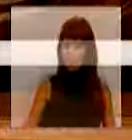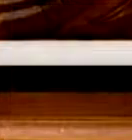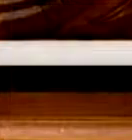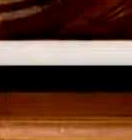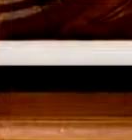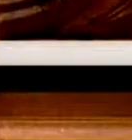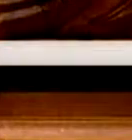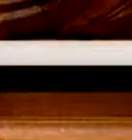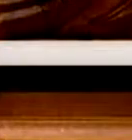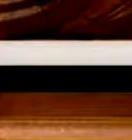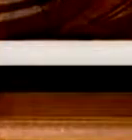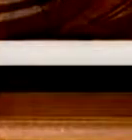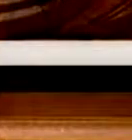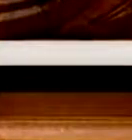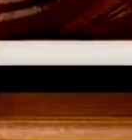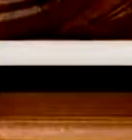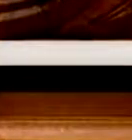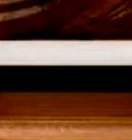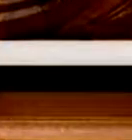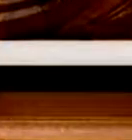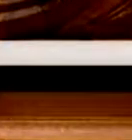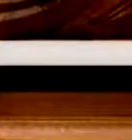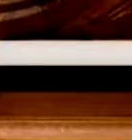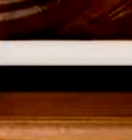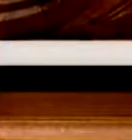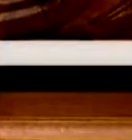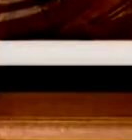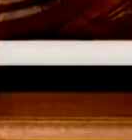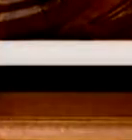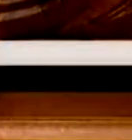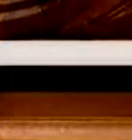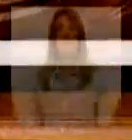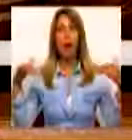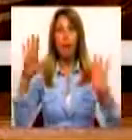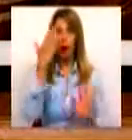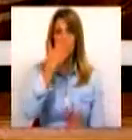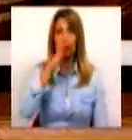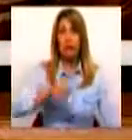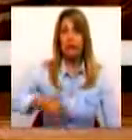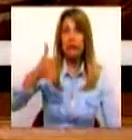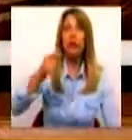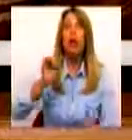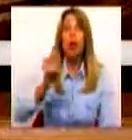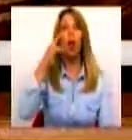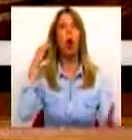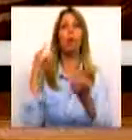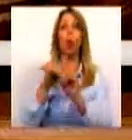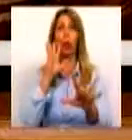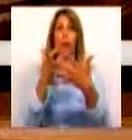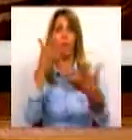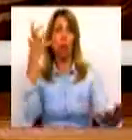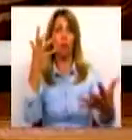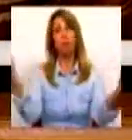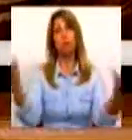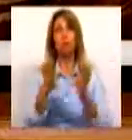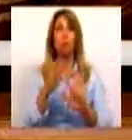assim tão primordial, se é um objetivo tão evidente, se é tão evidente que não deve, não pode